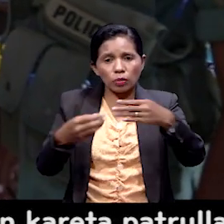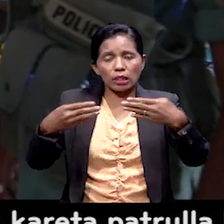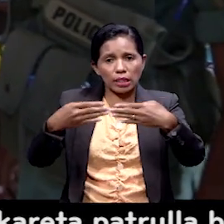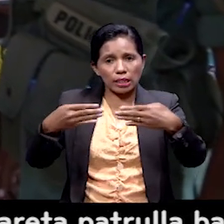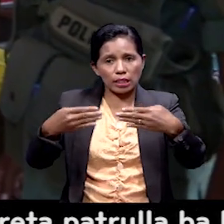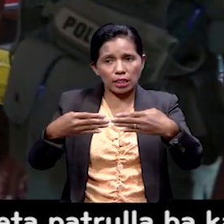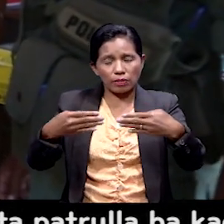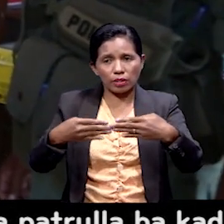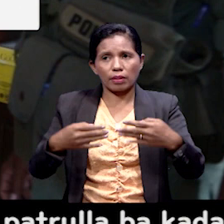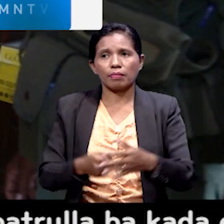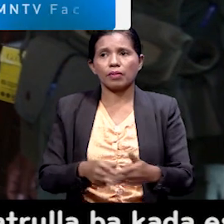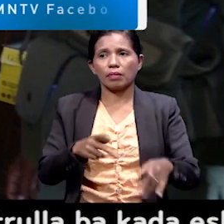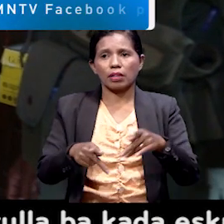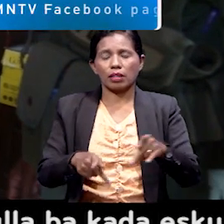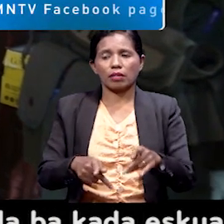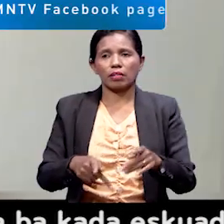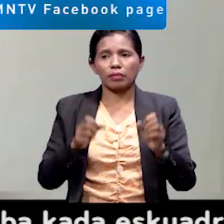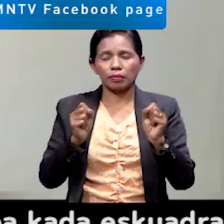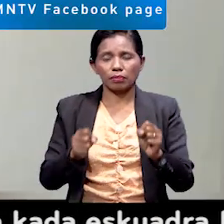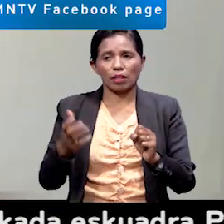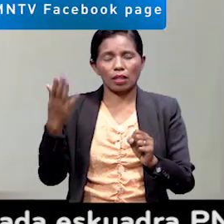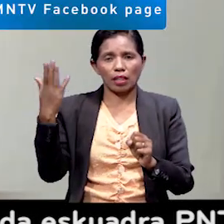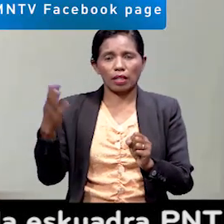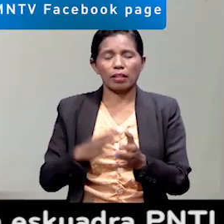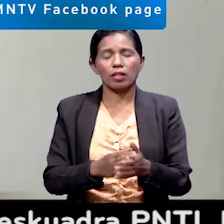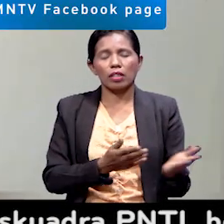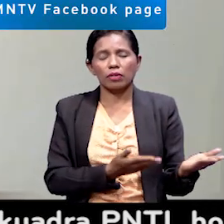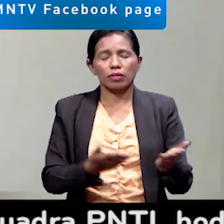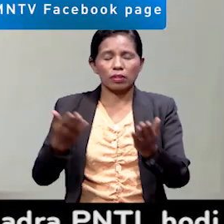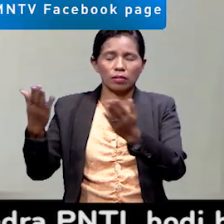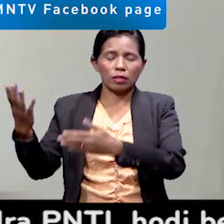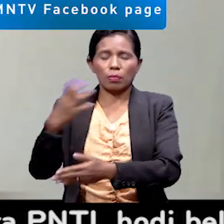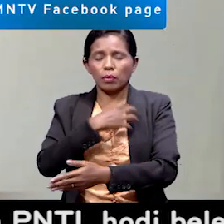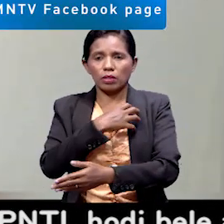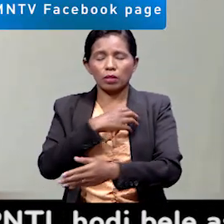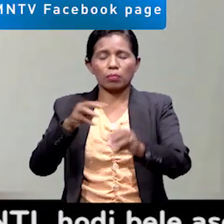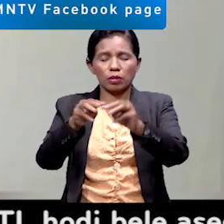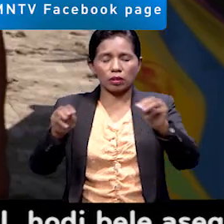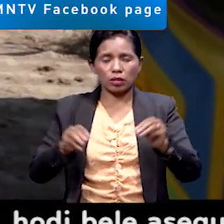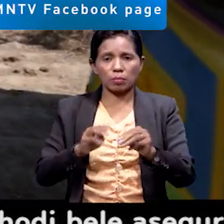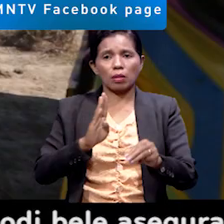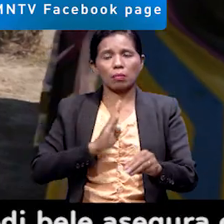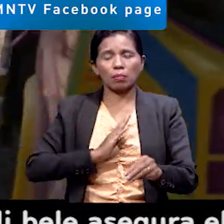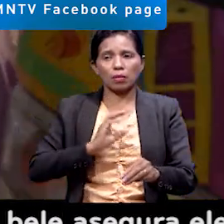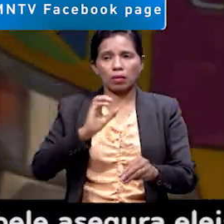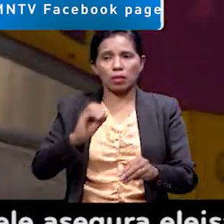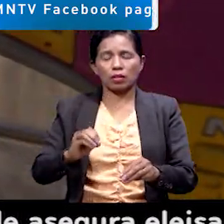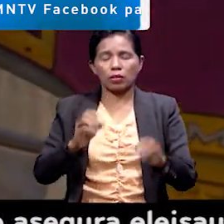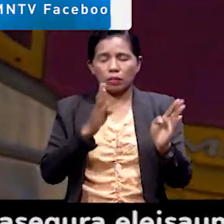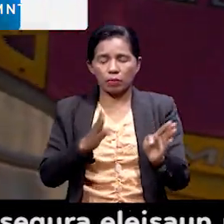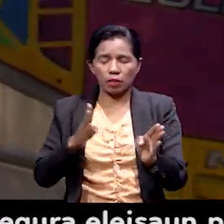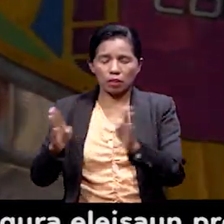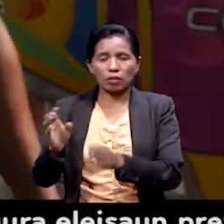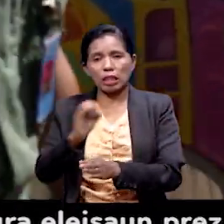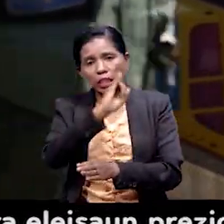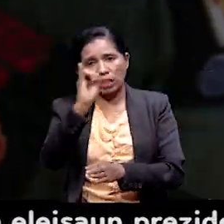ruane komando operasional spesial no batalhão ordem pública entrega ona ba komando PNTL munisipi Bobonaro ho di halo proses